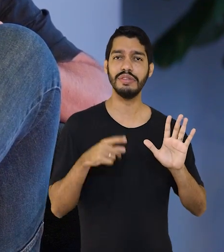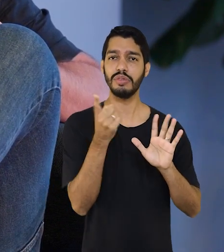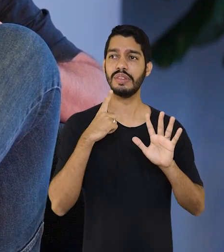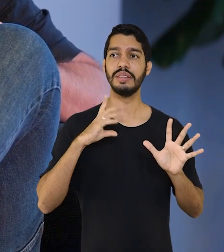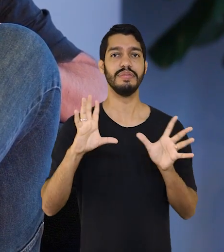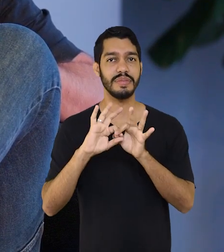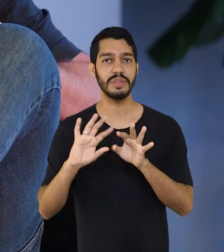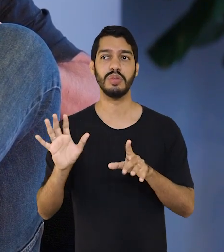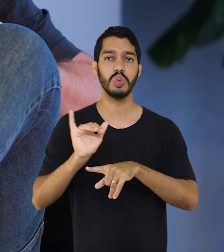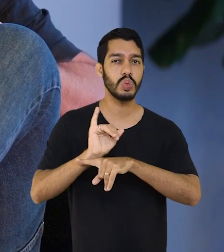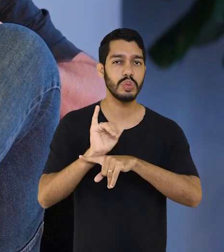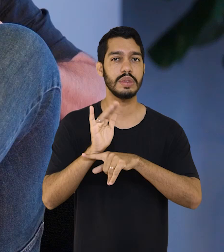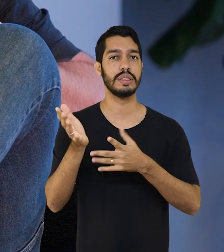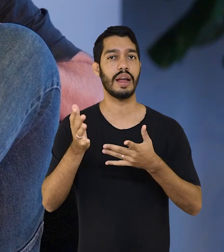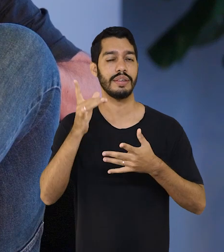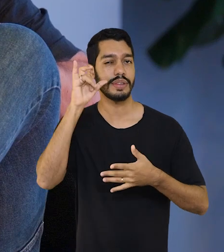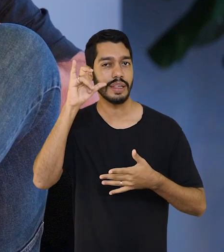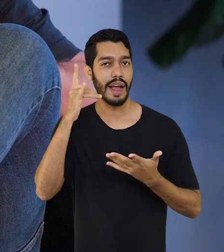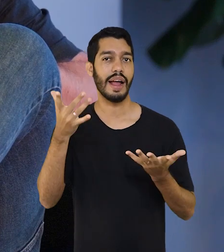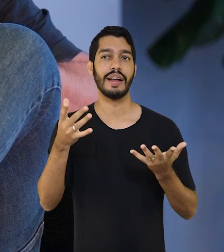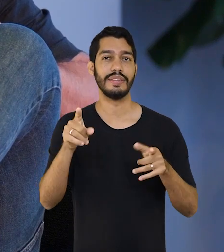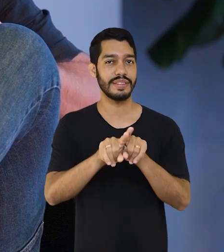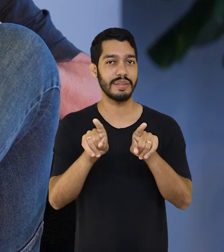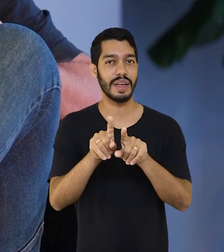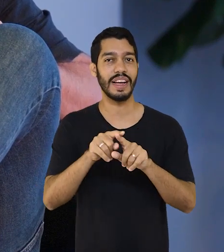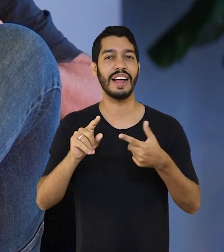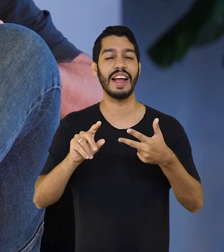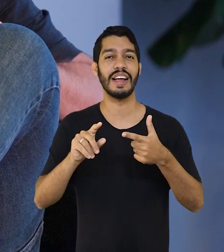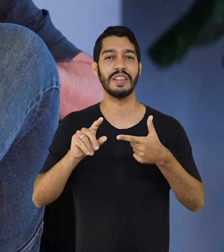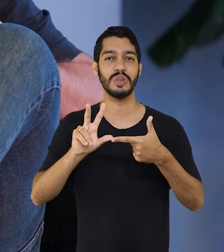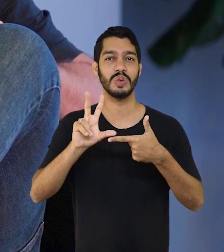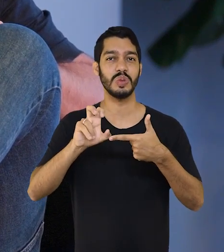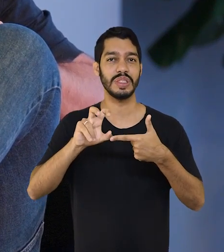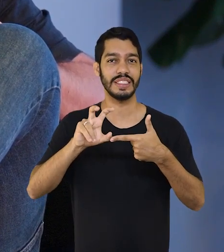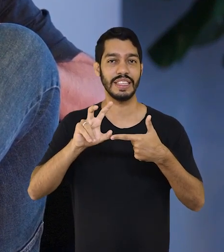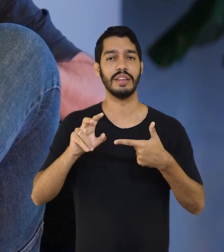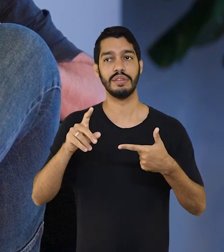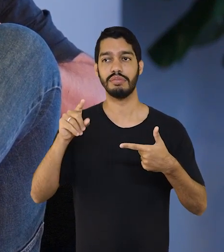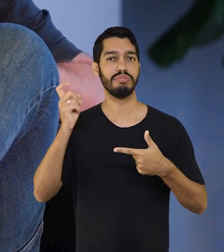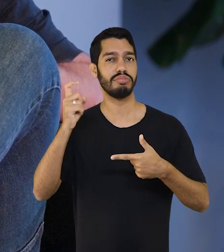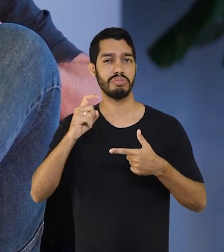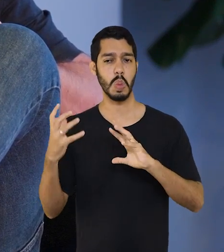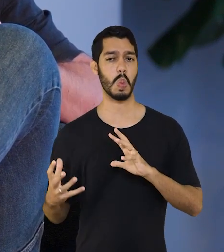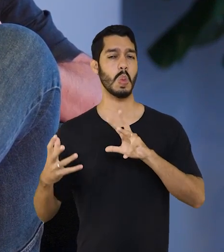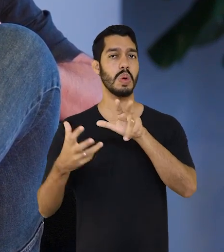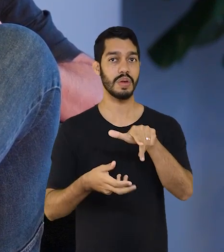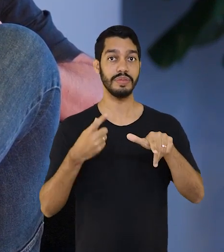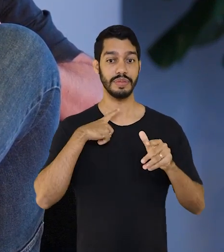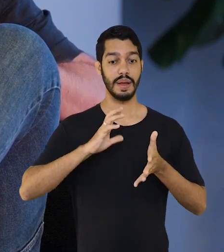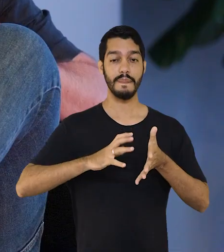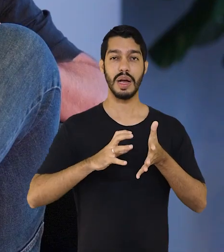no YouTube, no Instagram, no Facebook, na Twitch, enfim, no TikTok do mundo todo. A